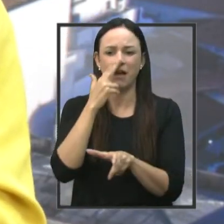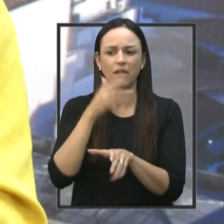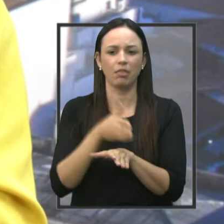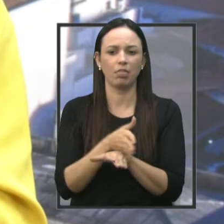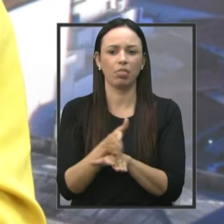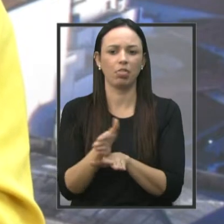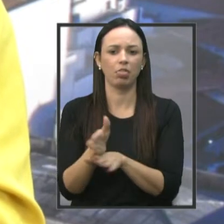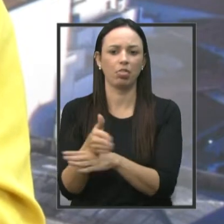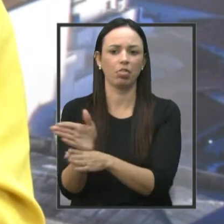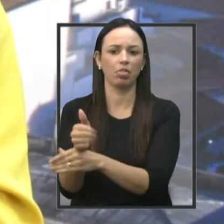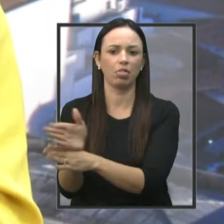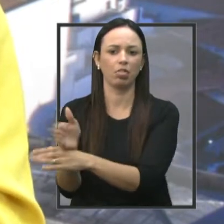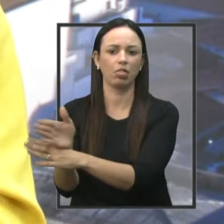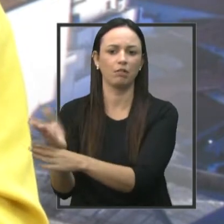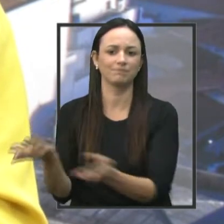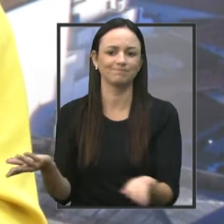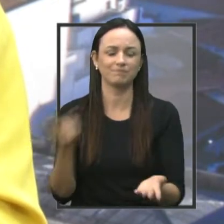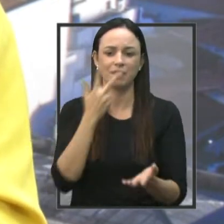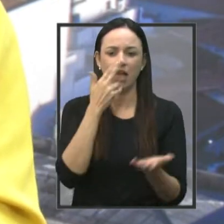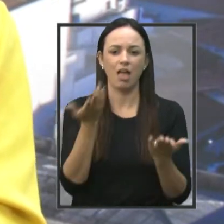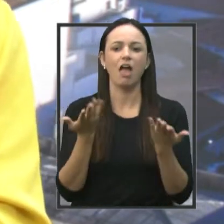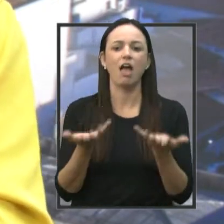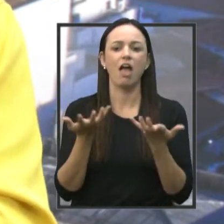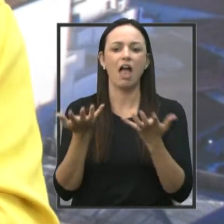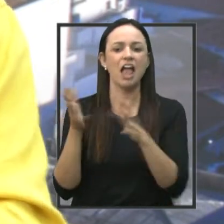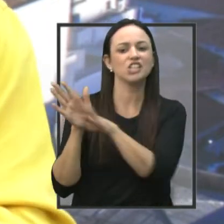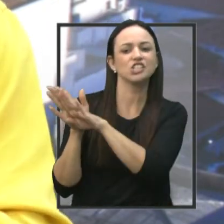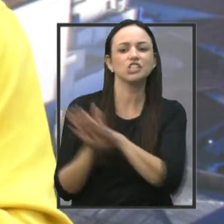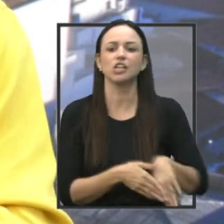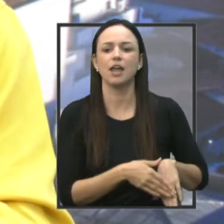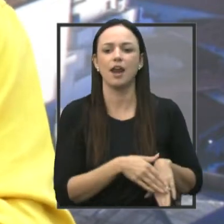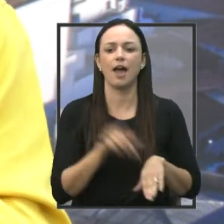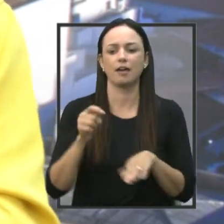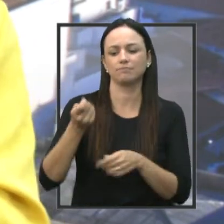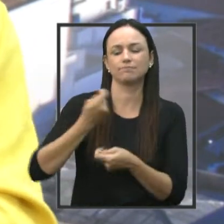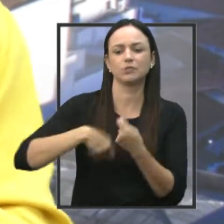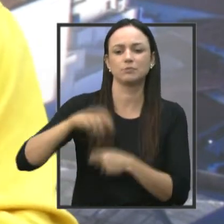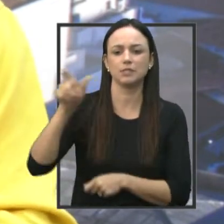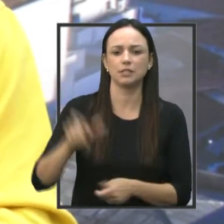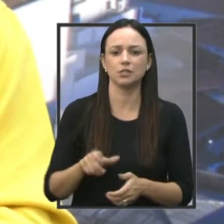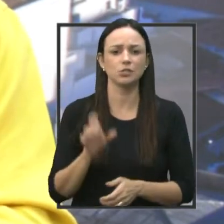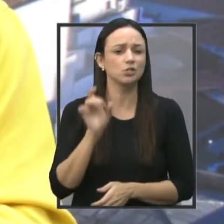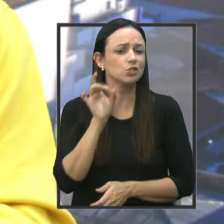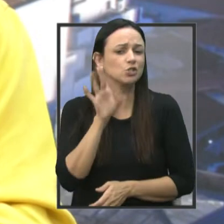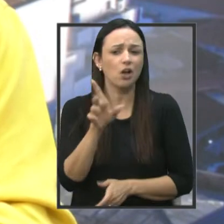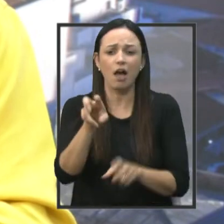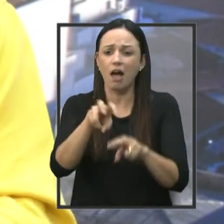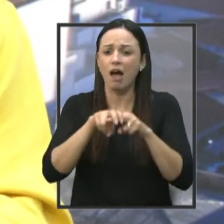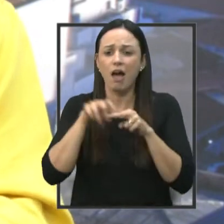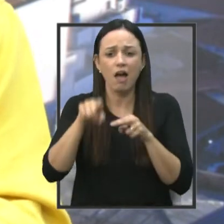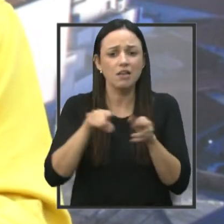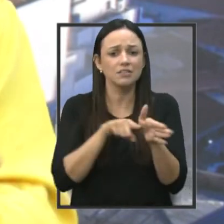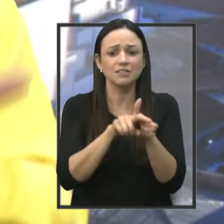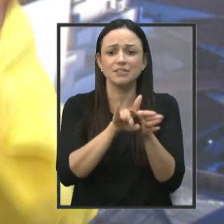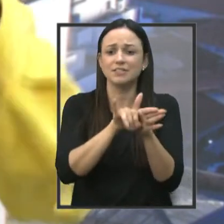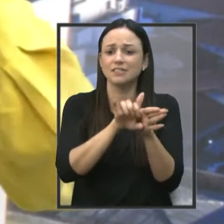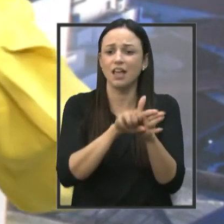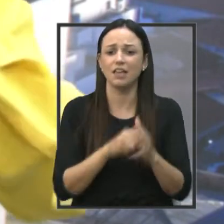querer derrubar quem está administrando. É isso que serve SEI. Somente para isso. Por